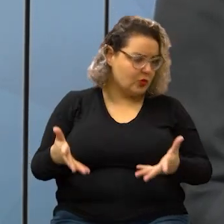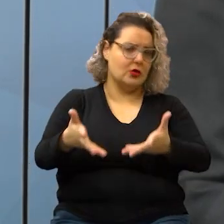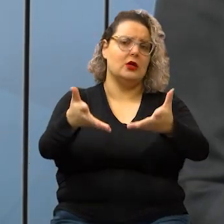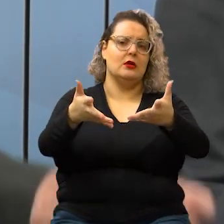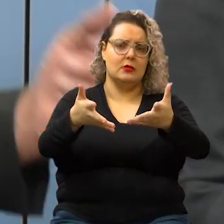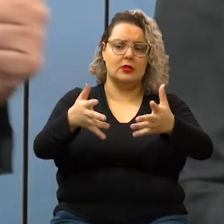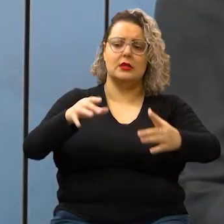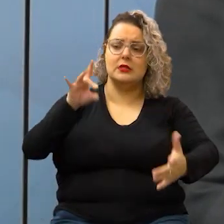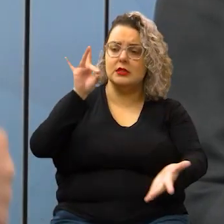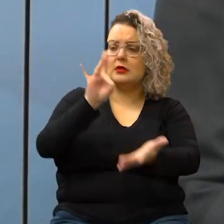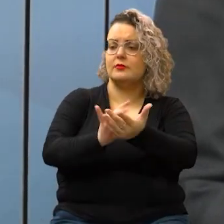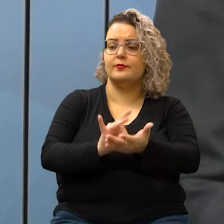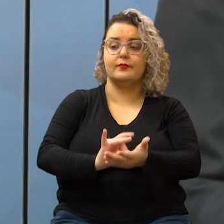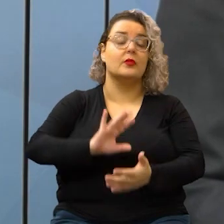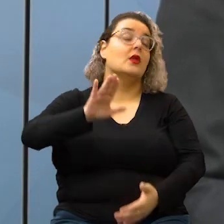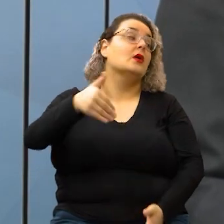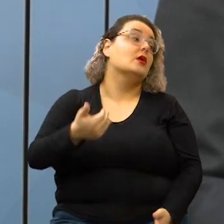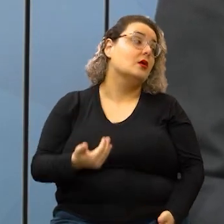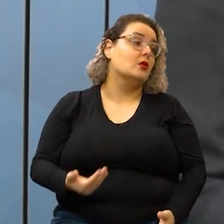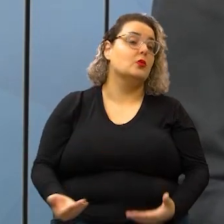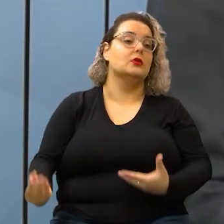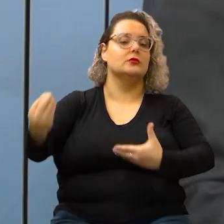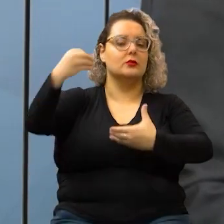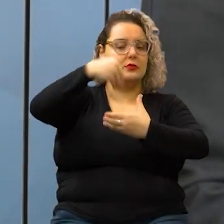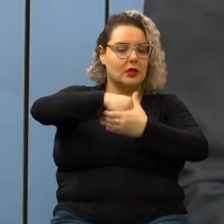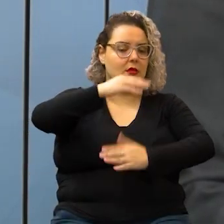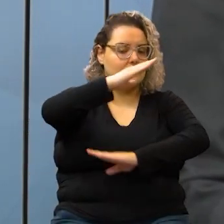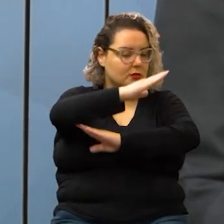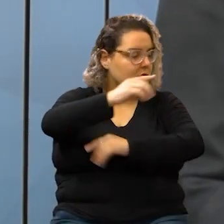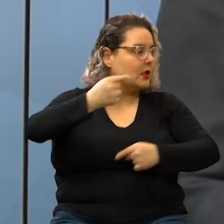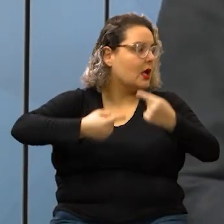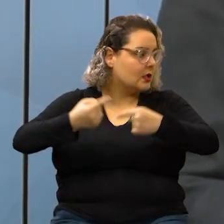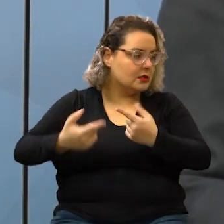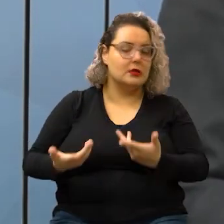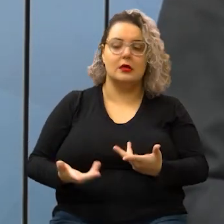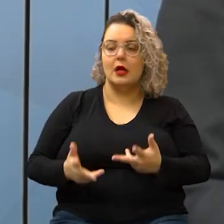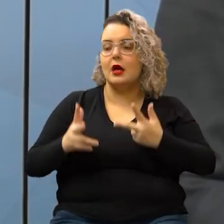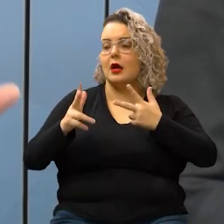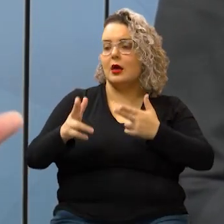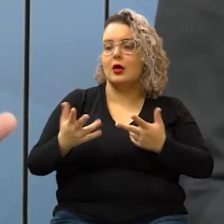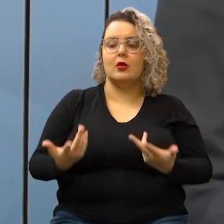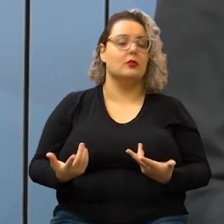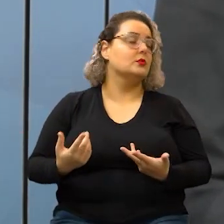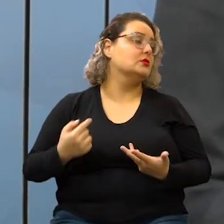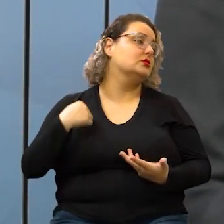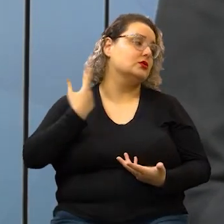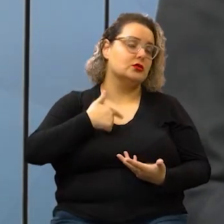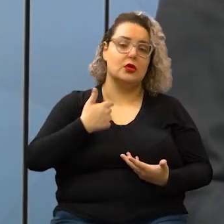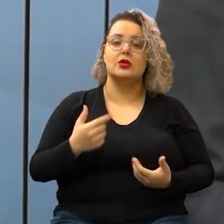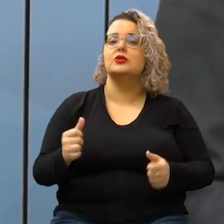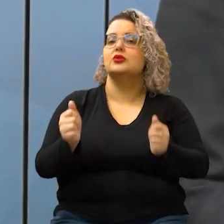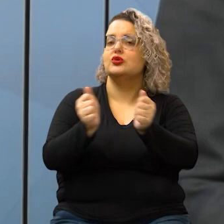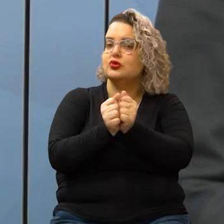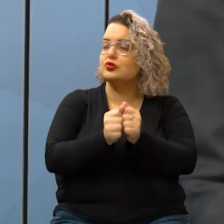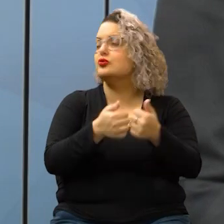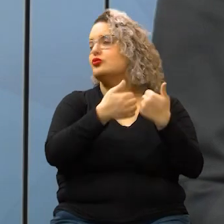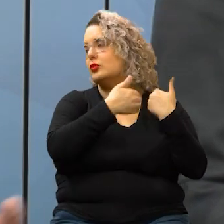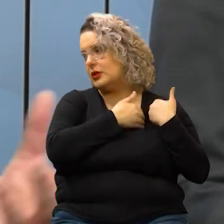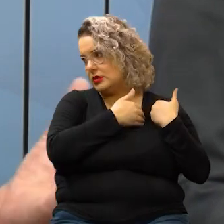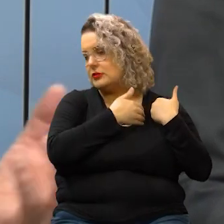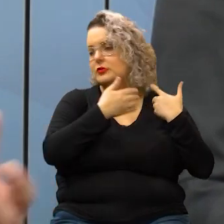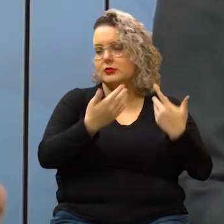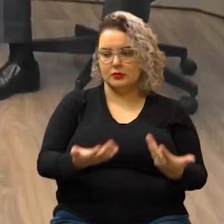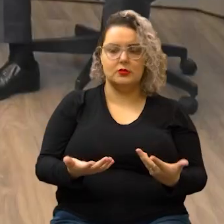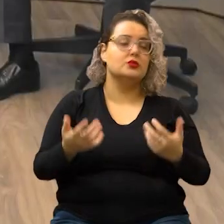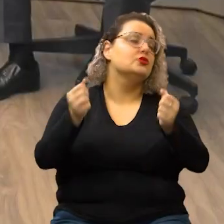realidade. E ao chamar essa discussão para a Câmara, a gente também é como se a gente estivesse se corresponsabilizando no sentido